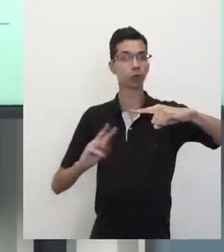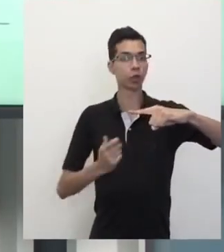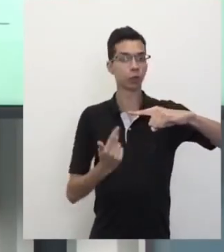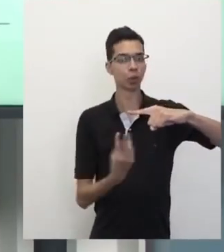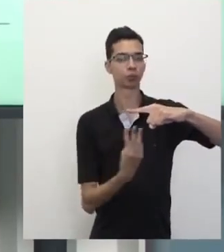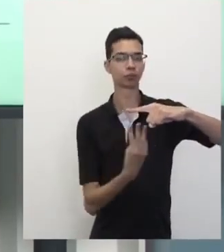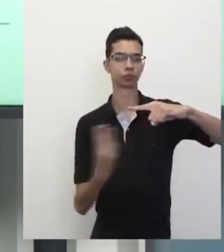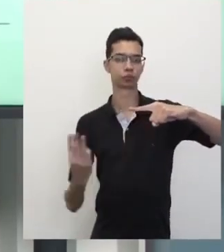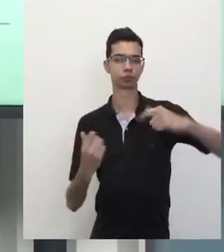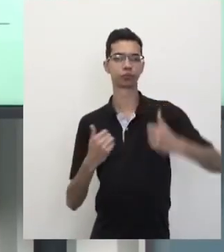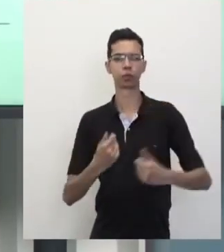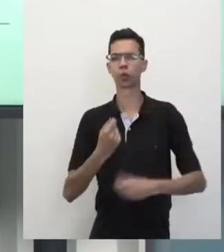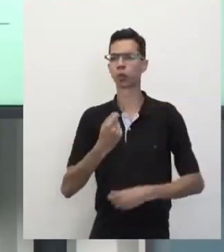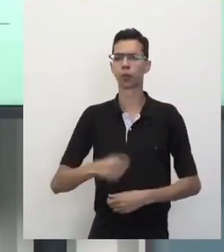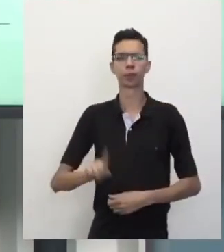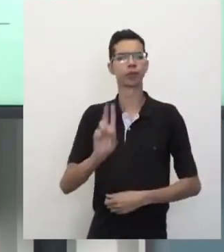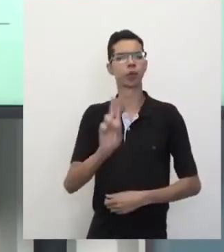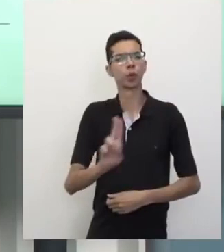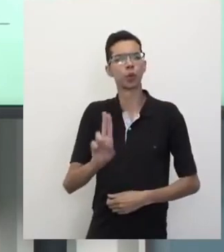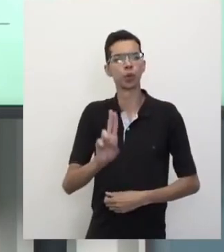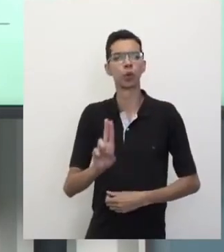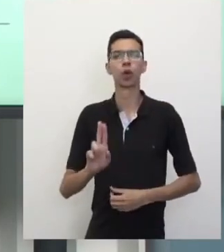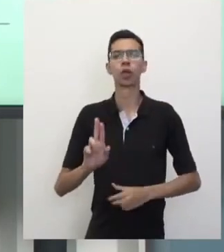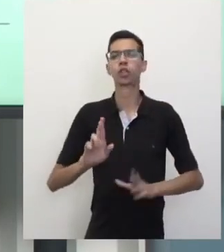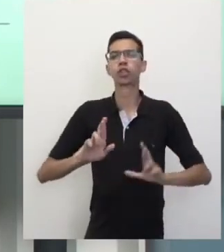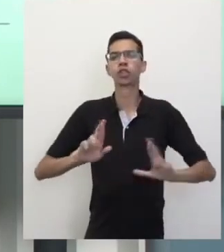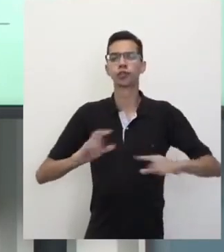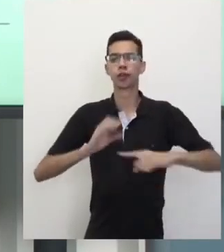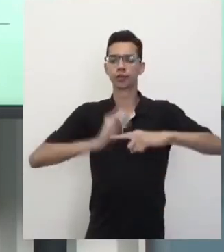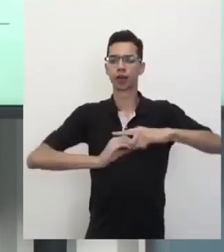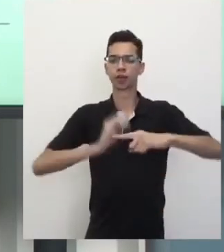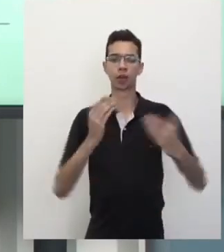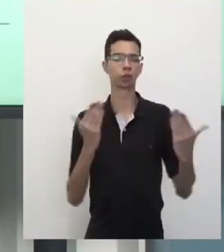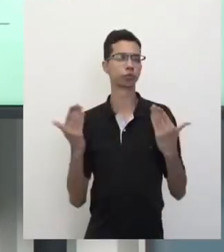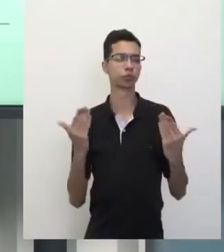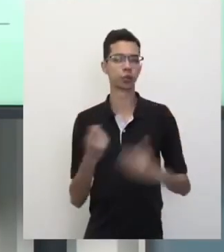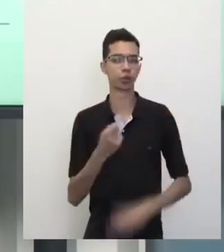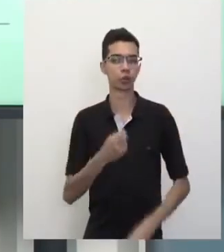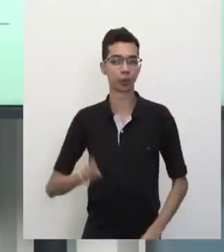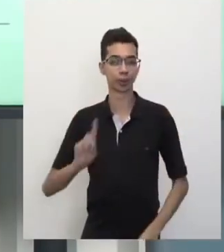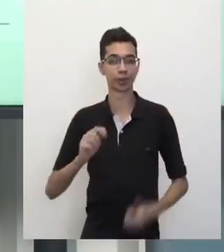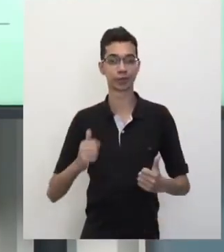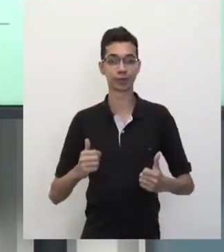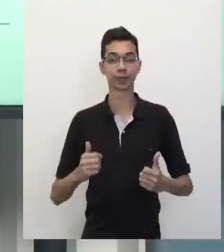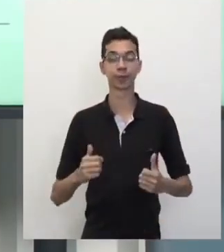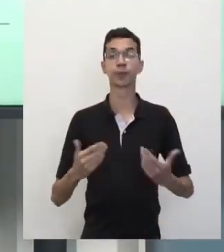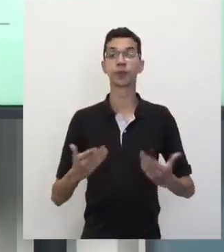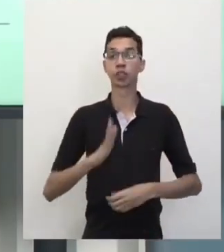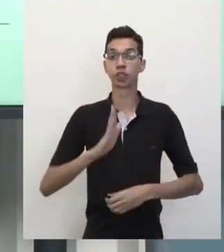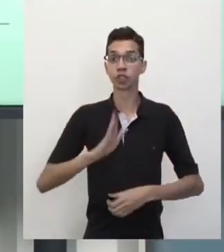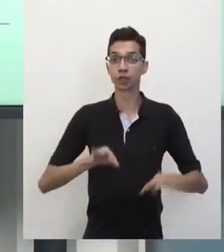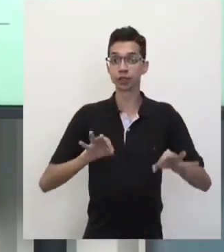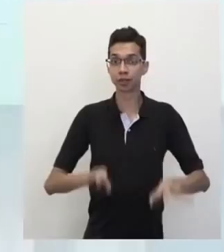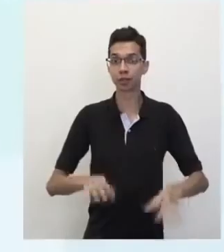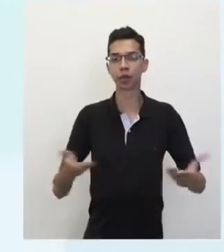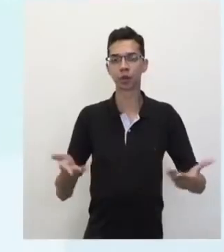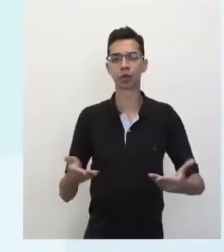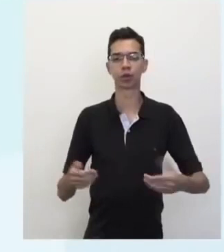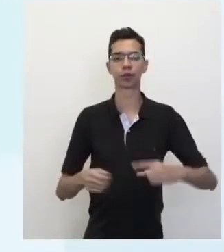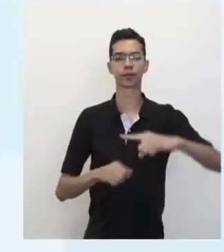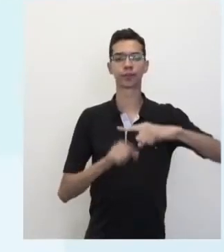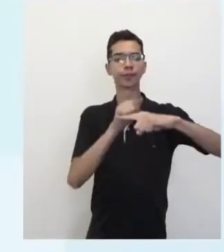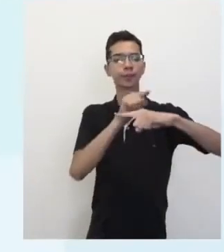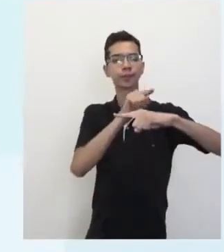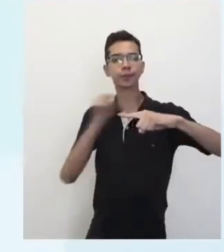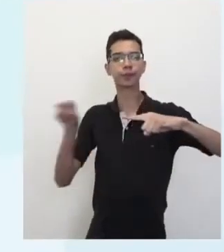frações equivalentes, não é isso? Então, como tá todo mundo igual embaixo, o que que a gente faz? Resolve as continhas de cima. Olha lá,